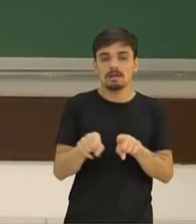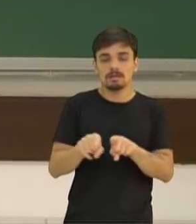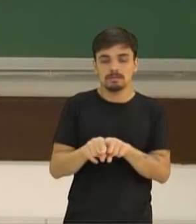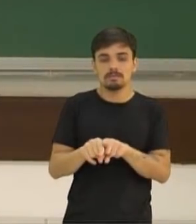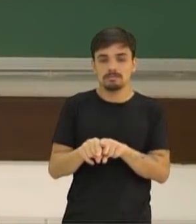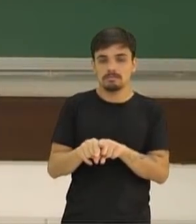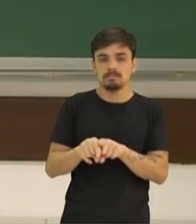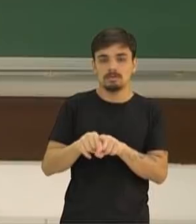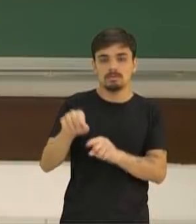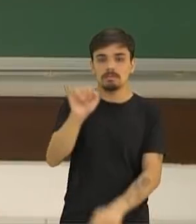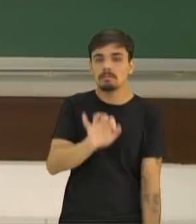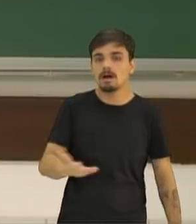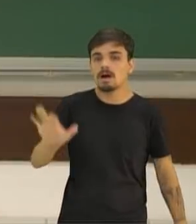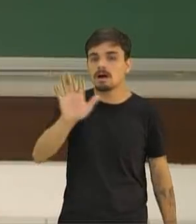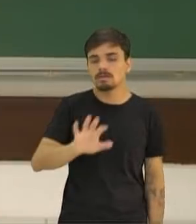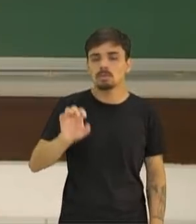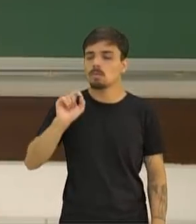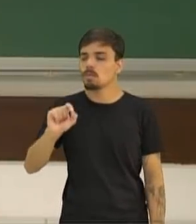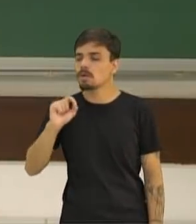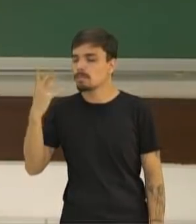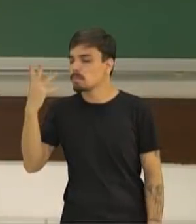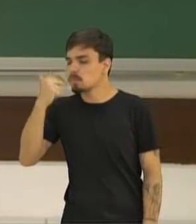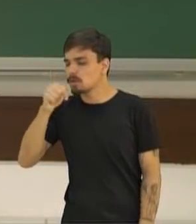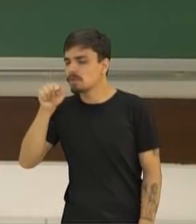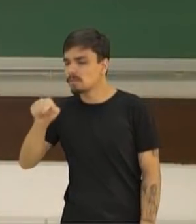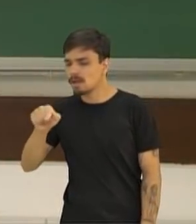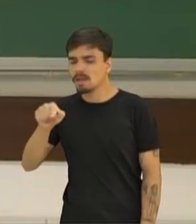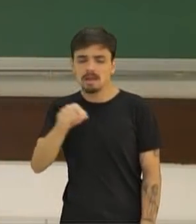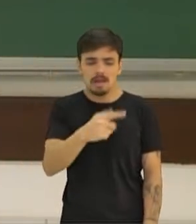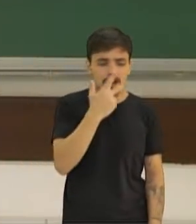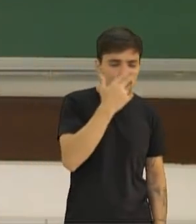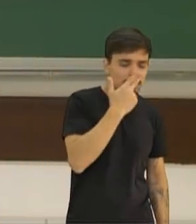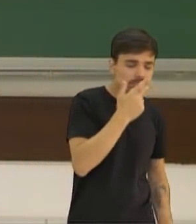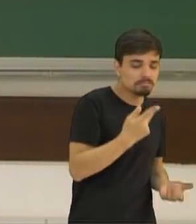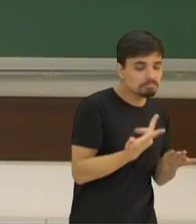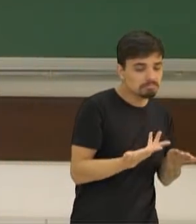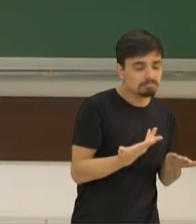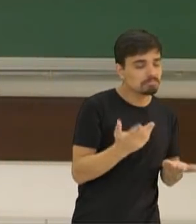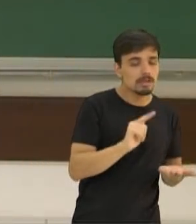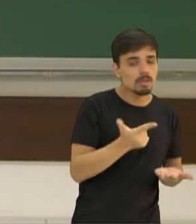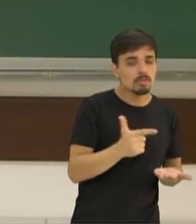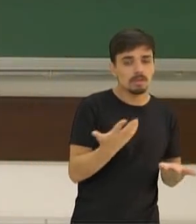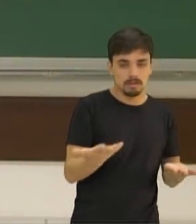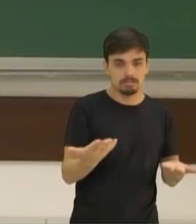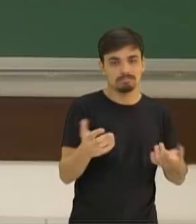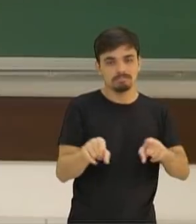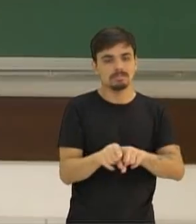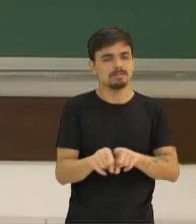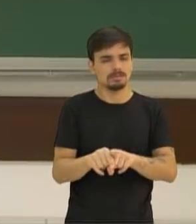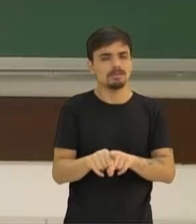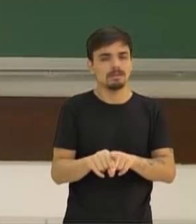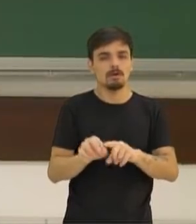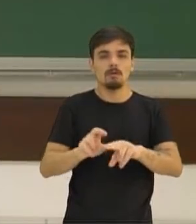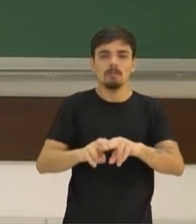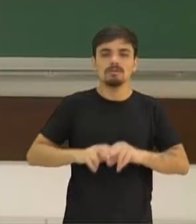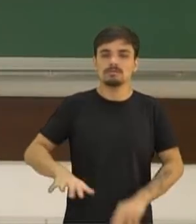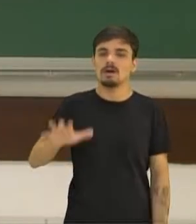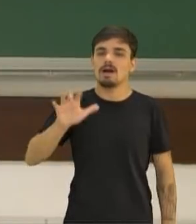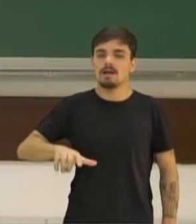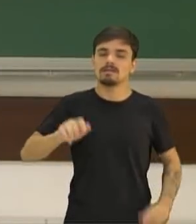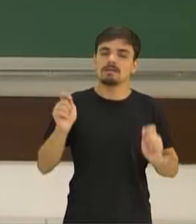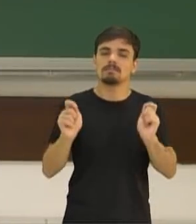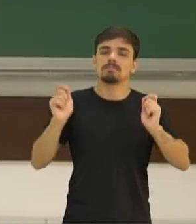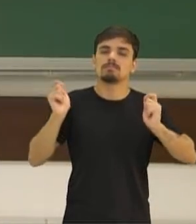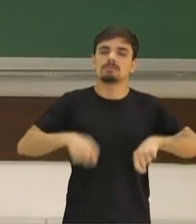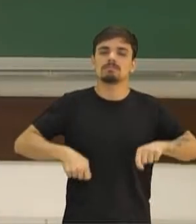da imagem. O que é bonito para um, pode não ser bonito para o outro. Então, essa possibilidade também